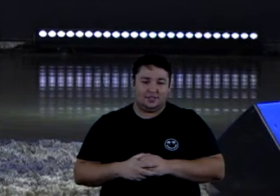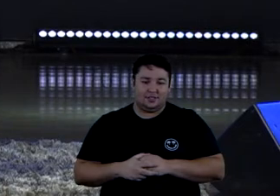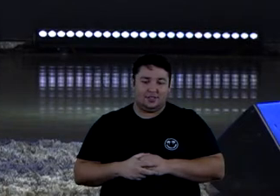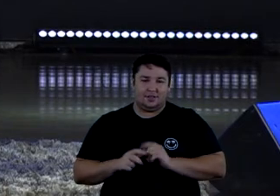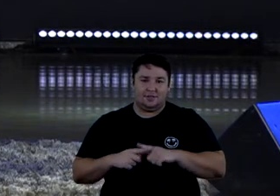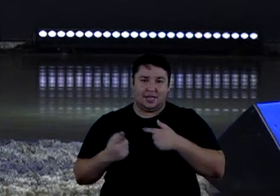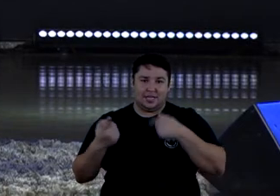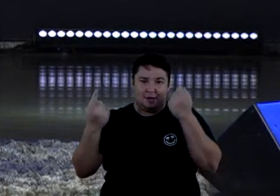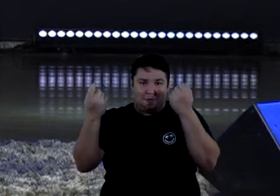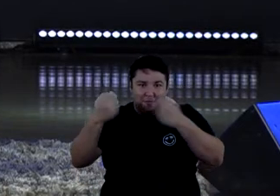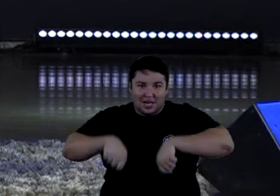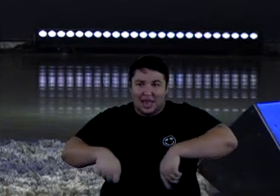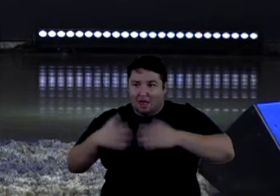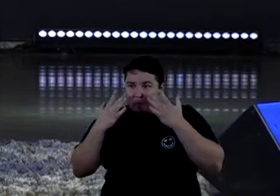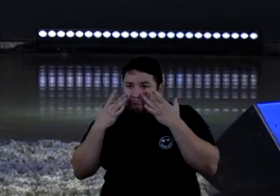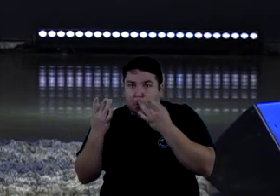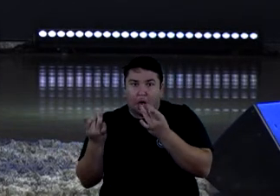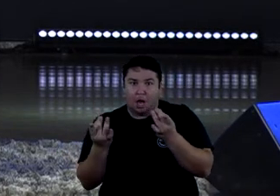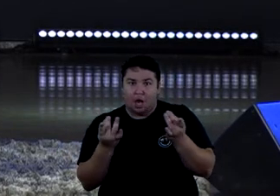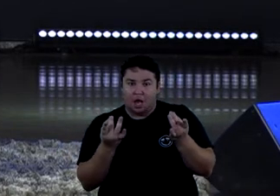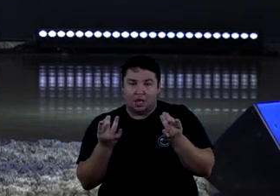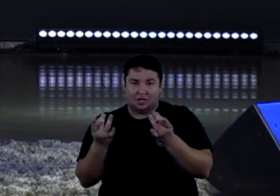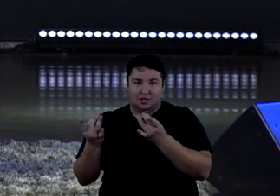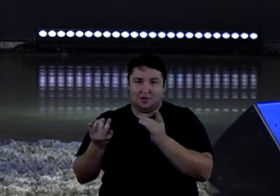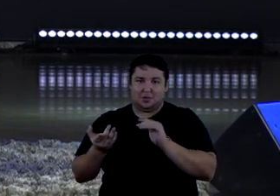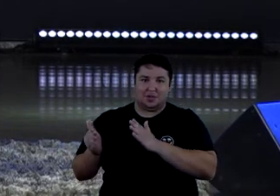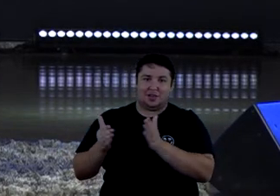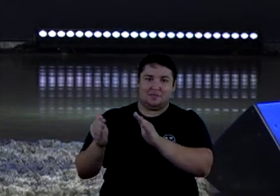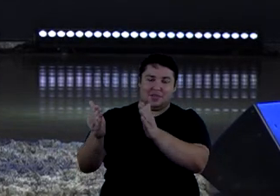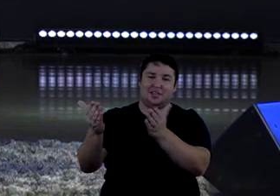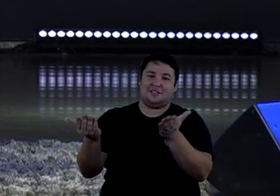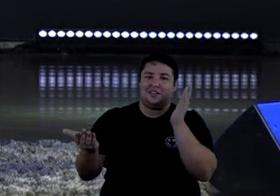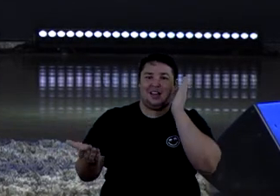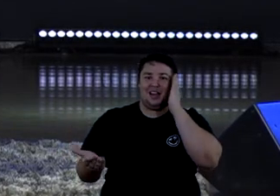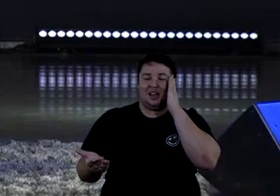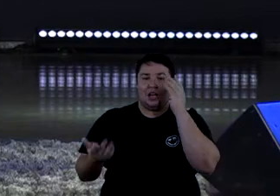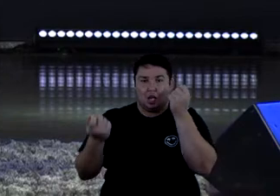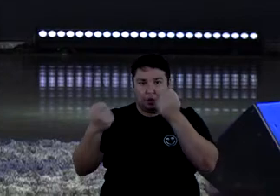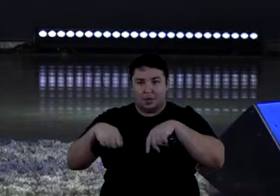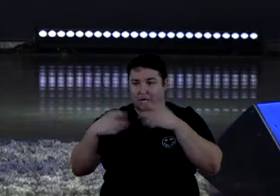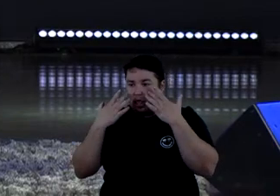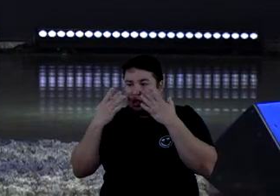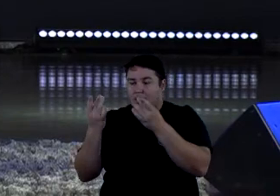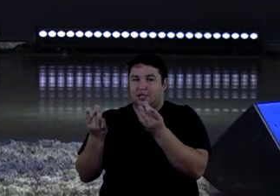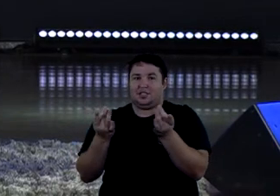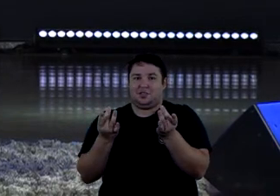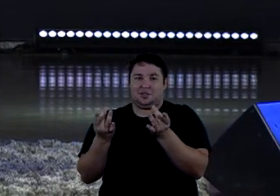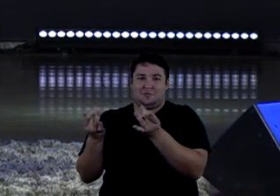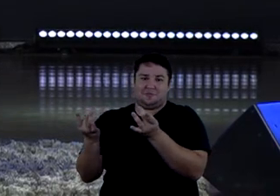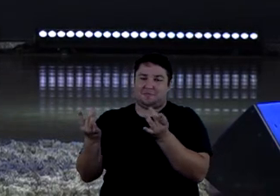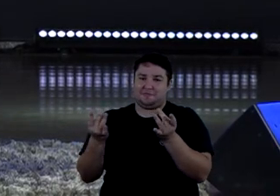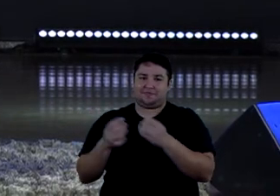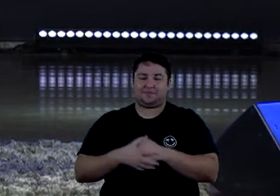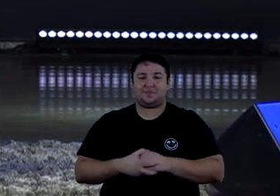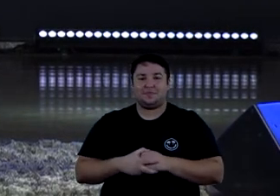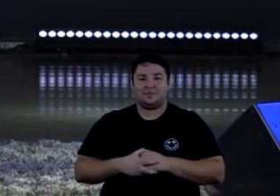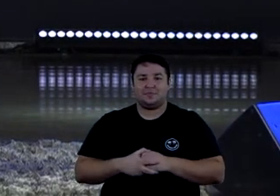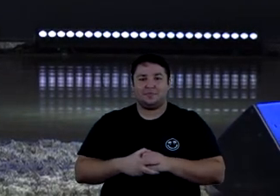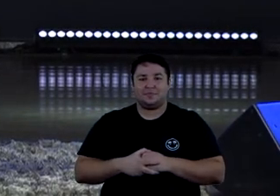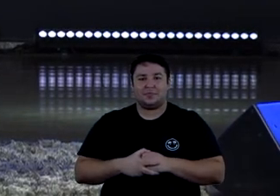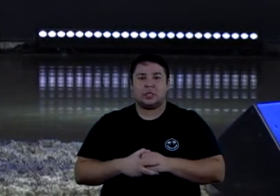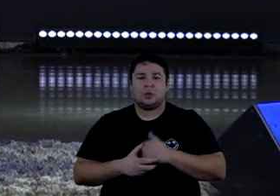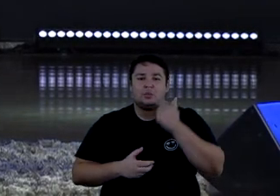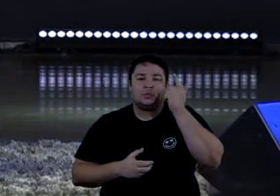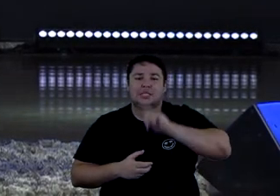Mas eu preciso ficar atento às armadilhas no caminho. Eu preciso ficar atento. Vocês